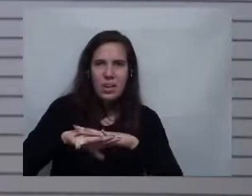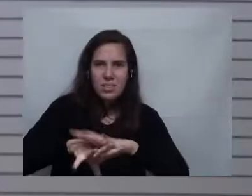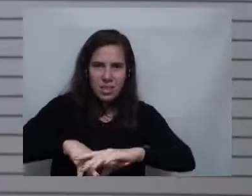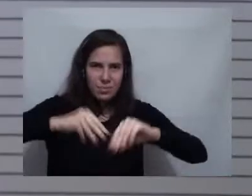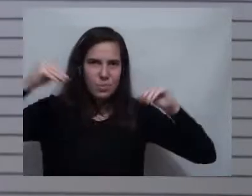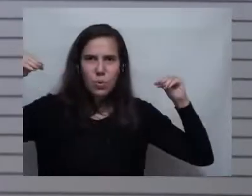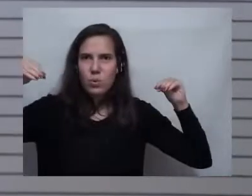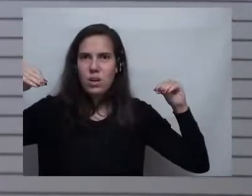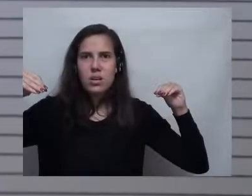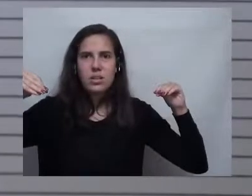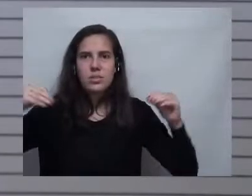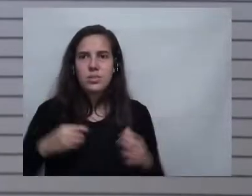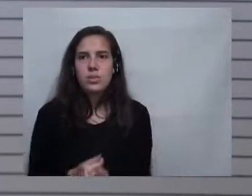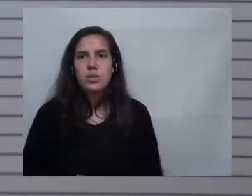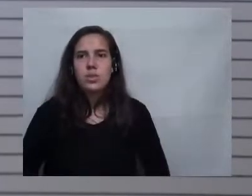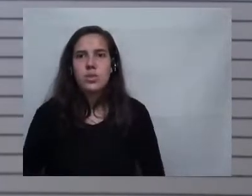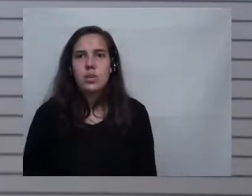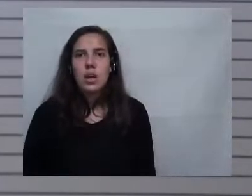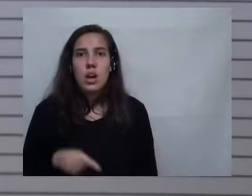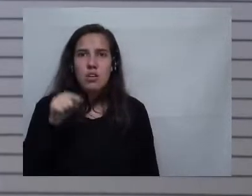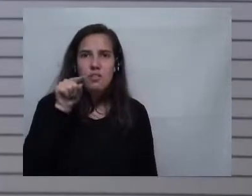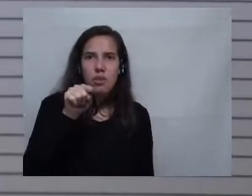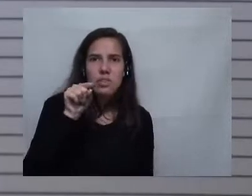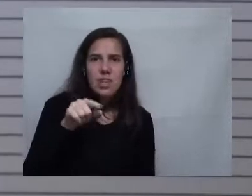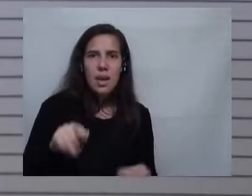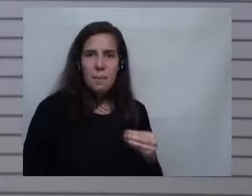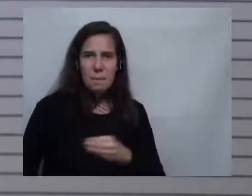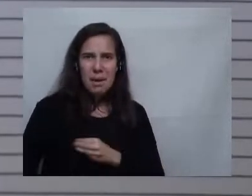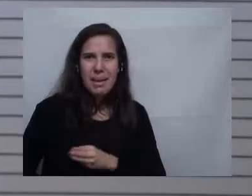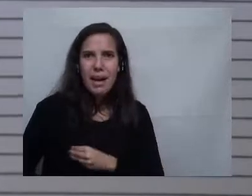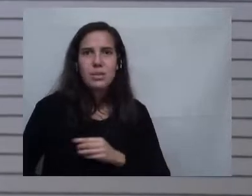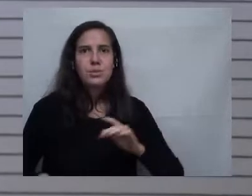a pessoa que você é esse monstrinho